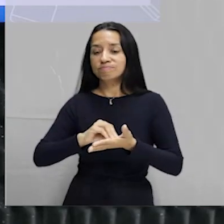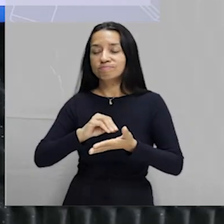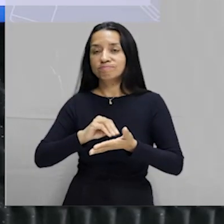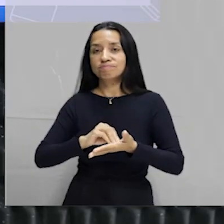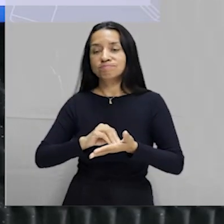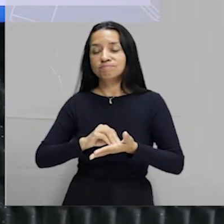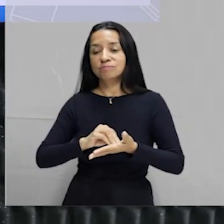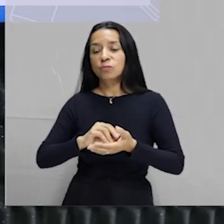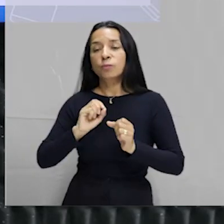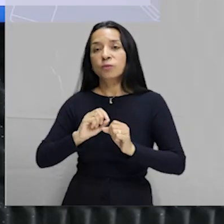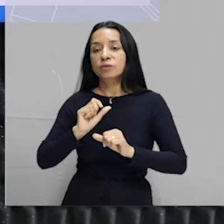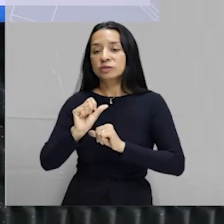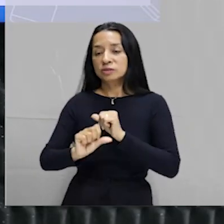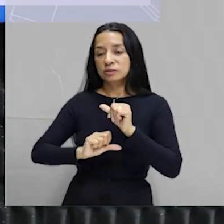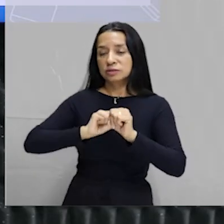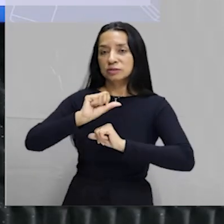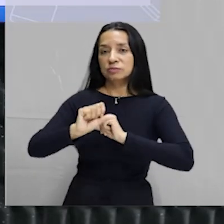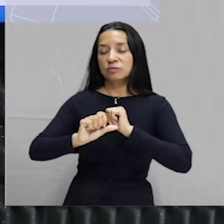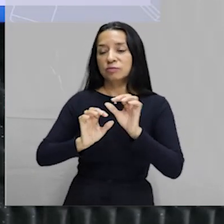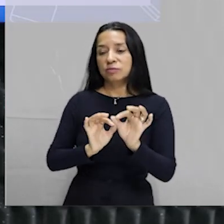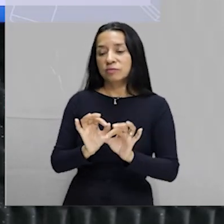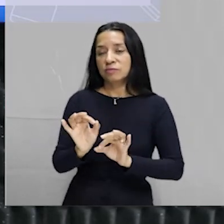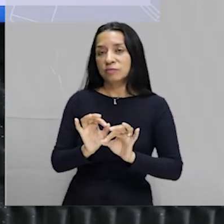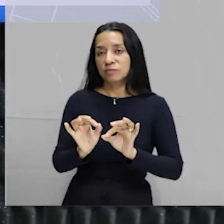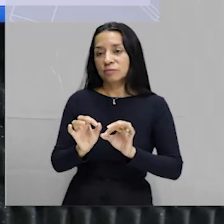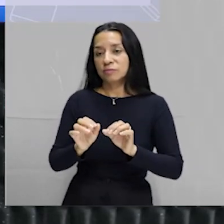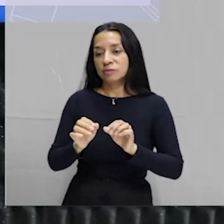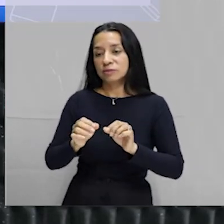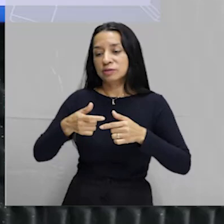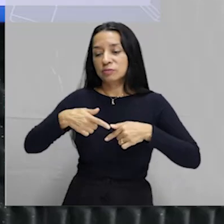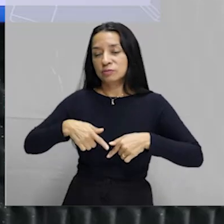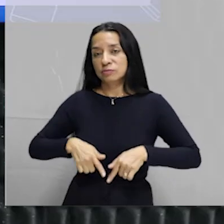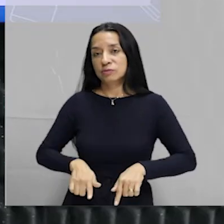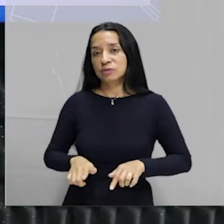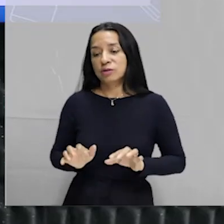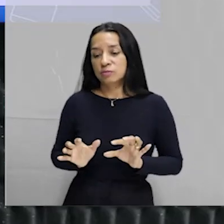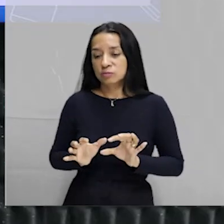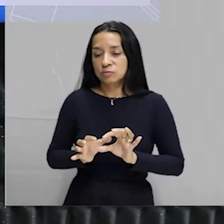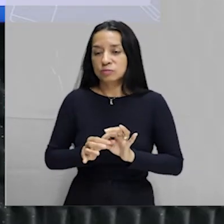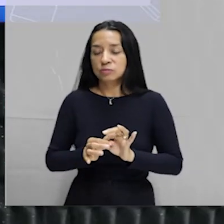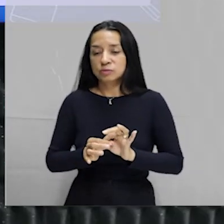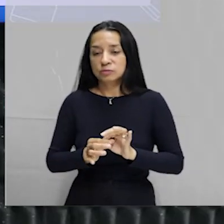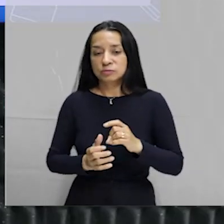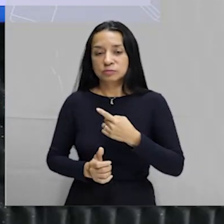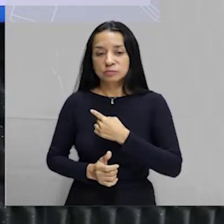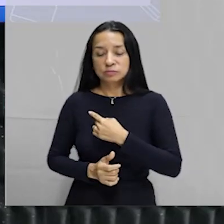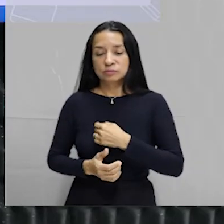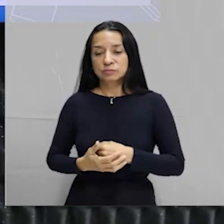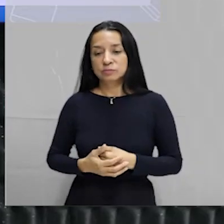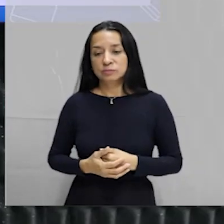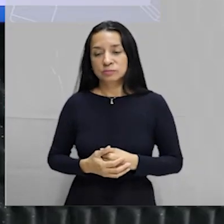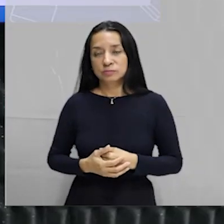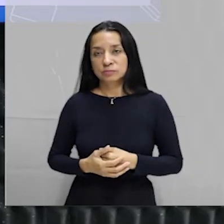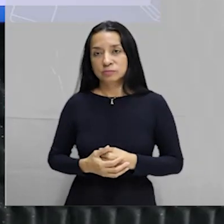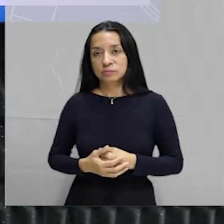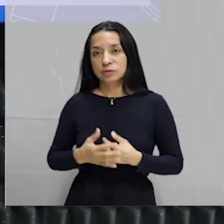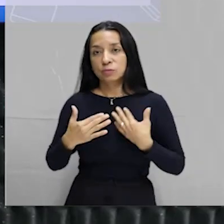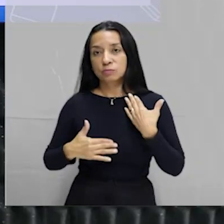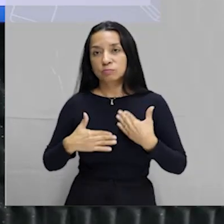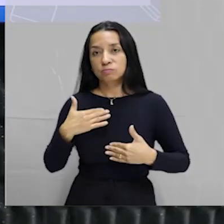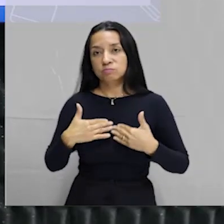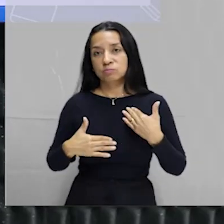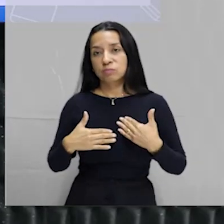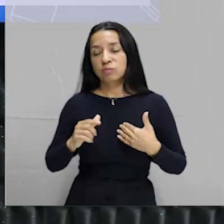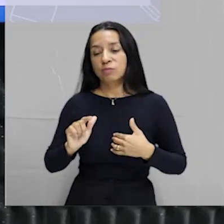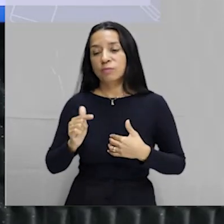isso pode gerar a formação dos gêmeos unidos, tá? Tem vários gêmeos unidos por determinada parte do corpo, mas